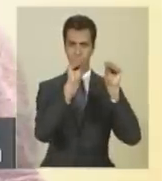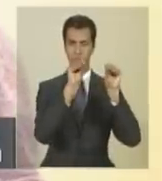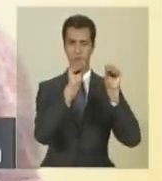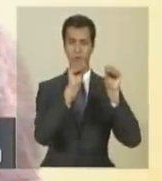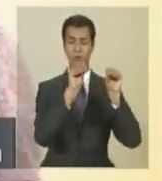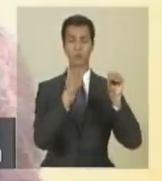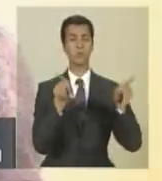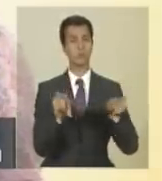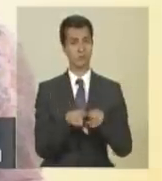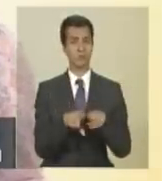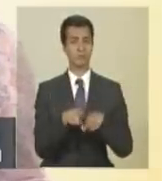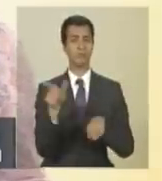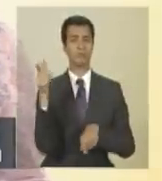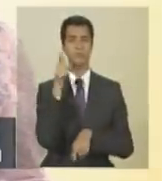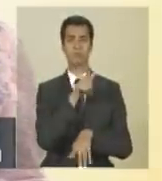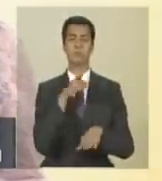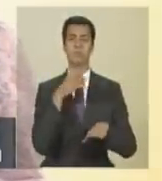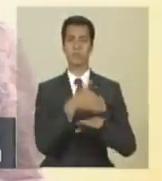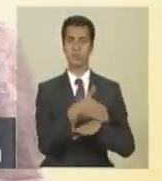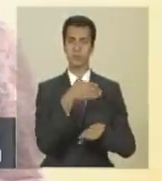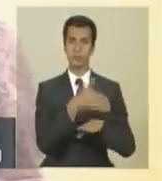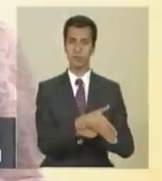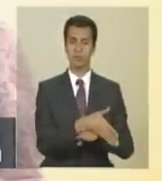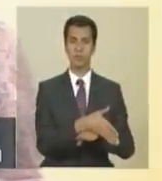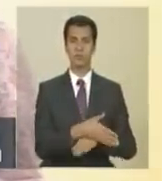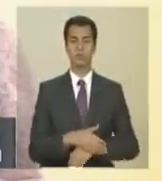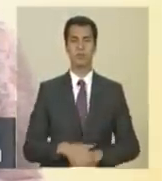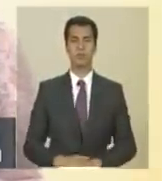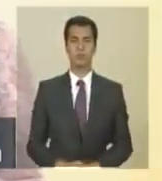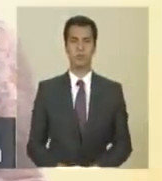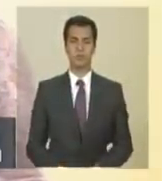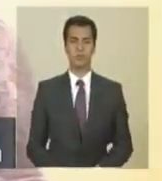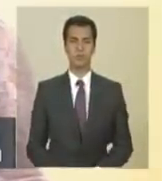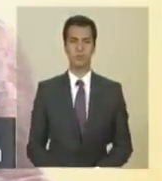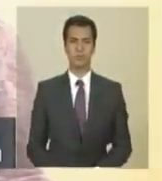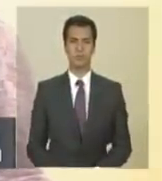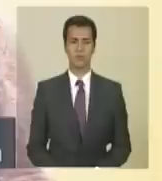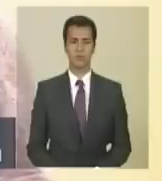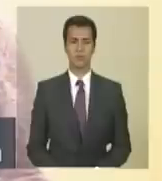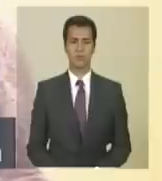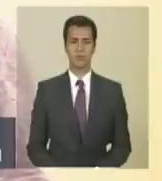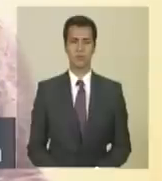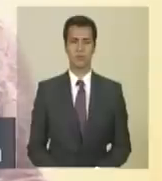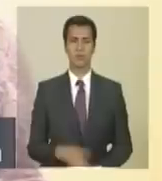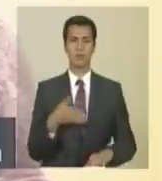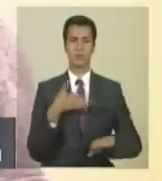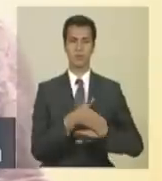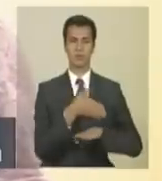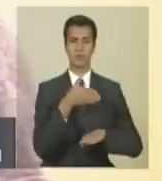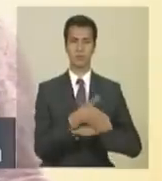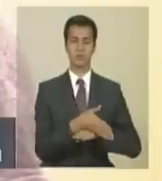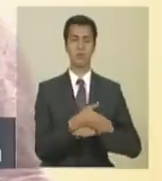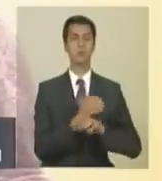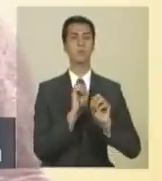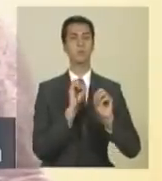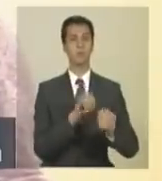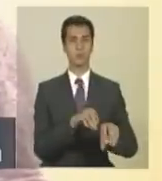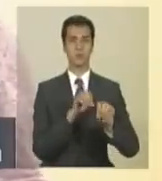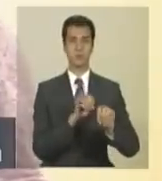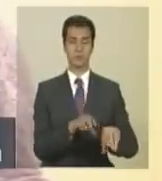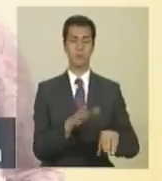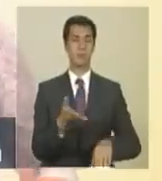ter acesso, eu diria, a uma educação que até